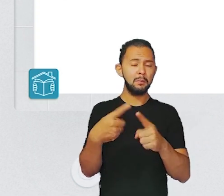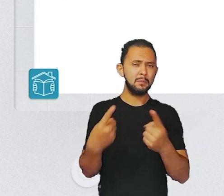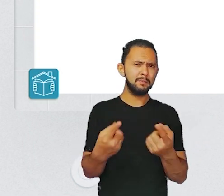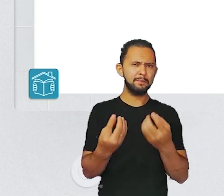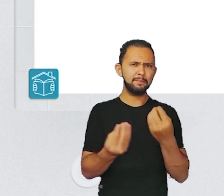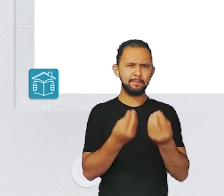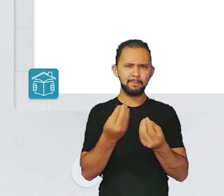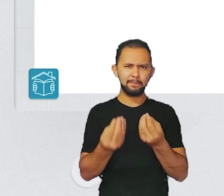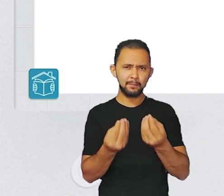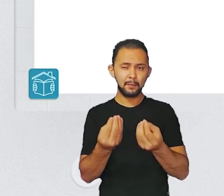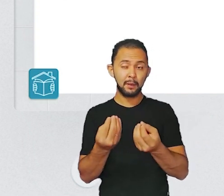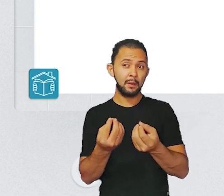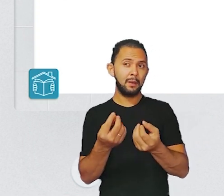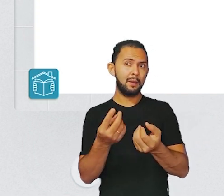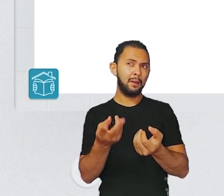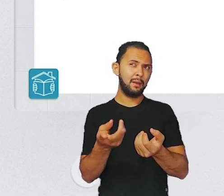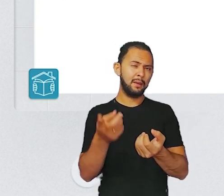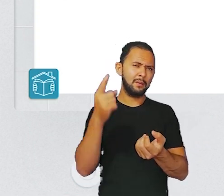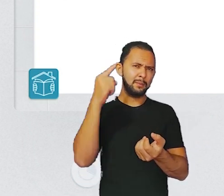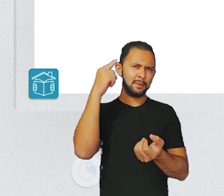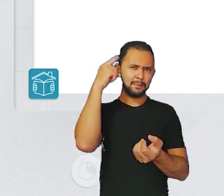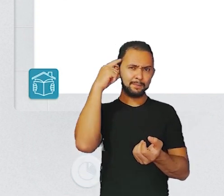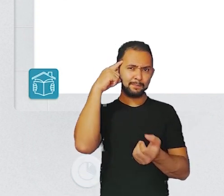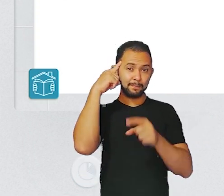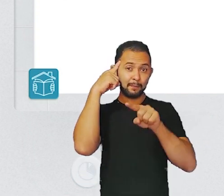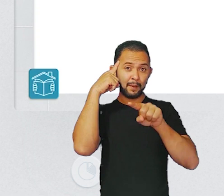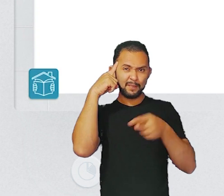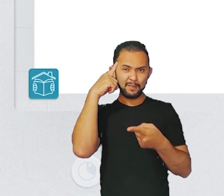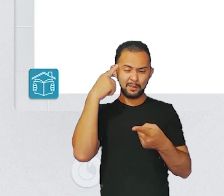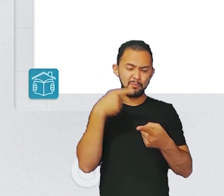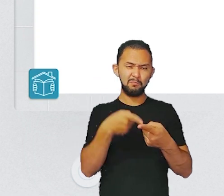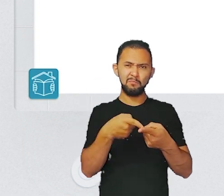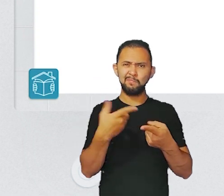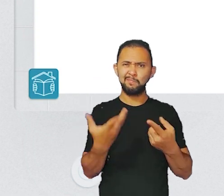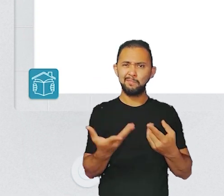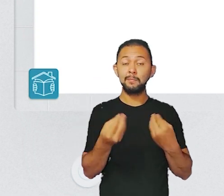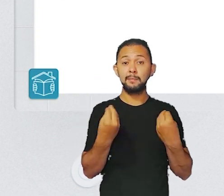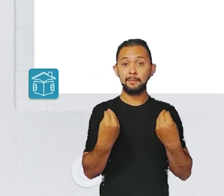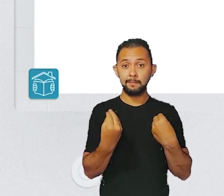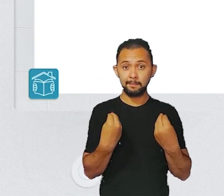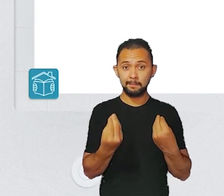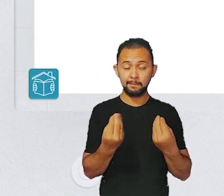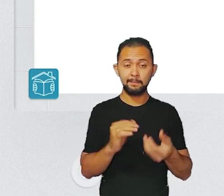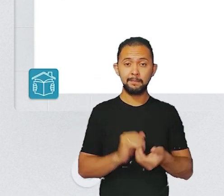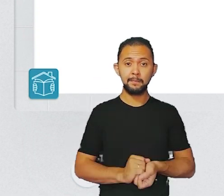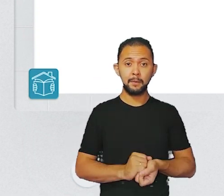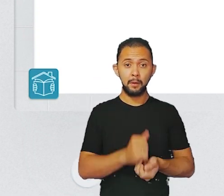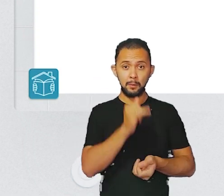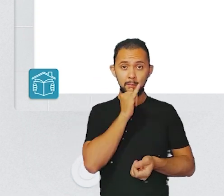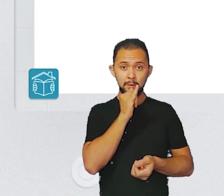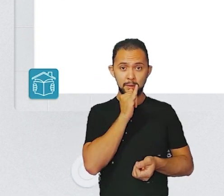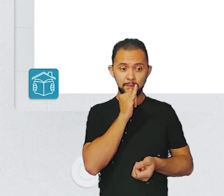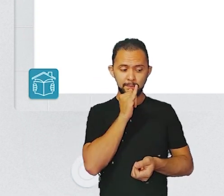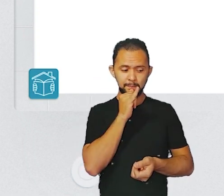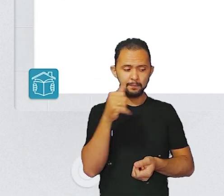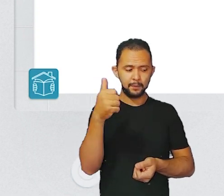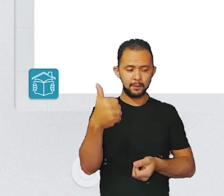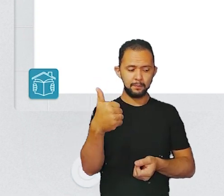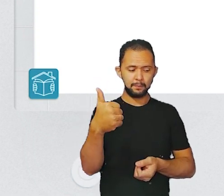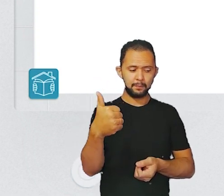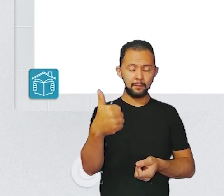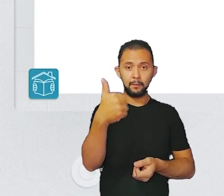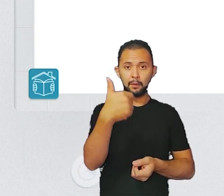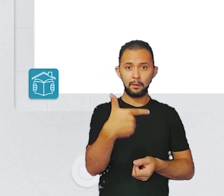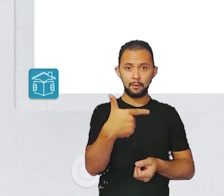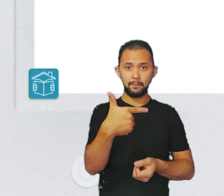falou quando tem vírgula, professor. Aí aqui nós vamos usar uma estratégia. O 12, por exemplo, nós vamos ver ele. Primeiro